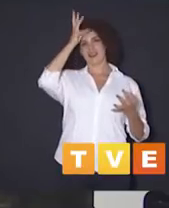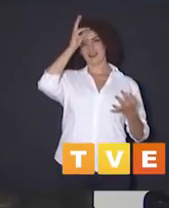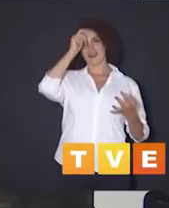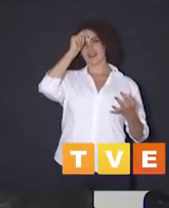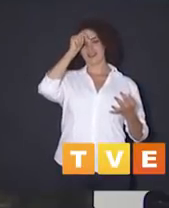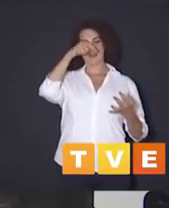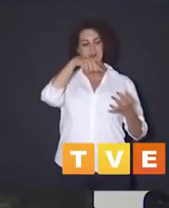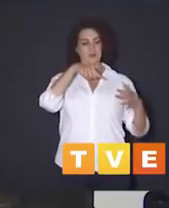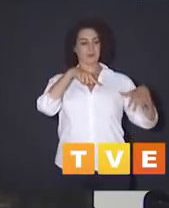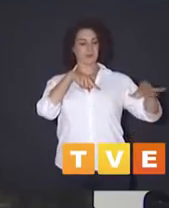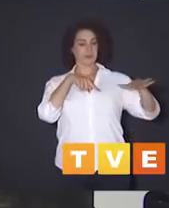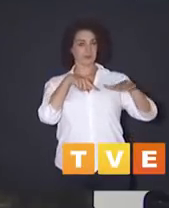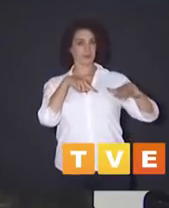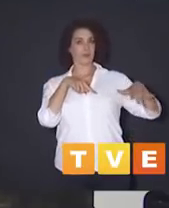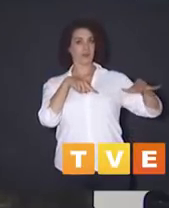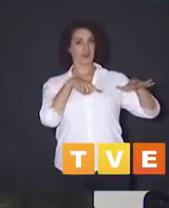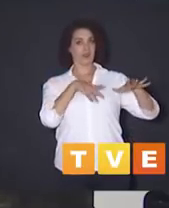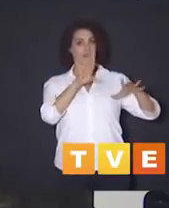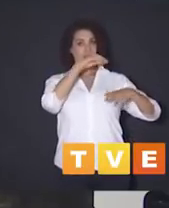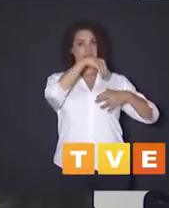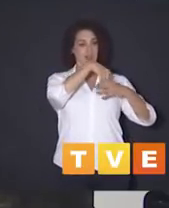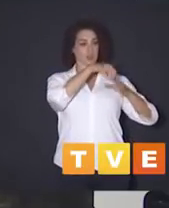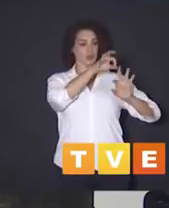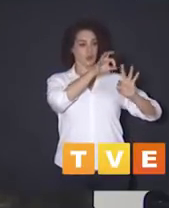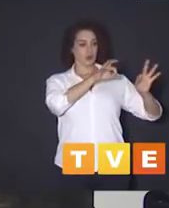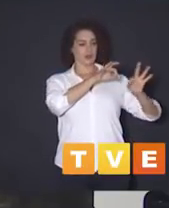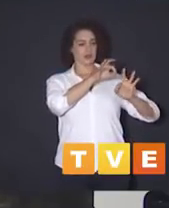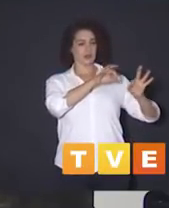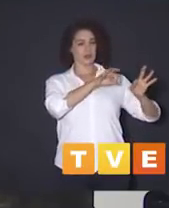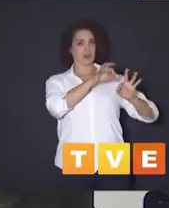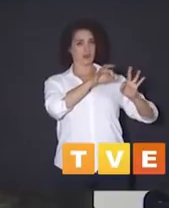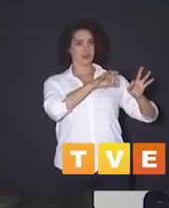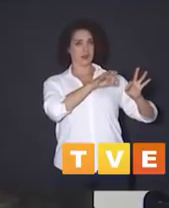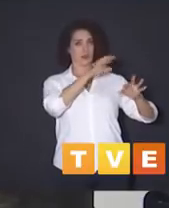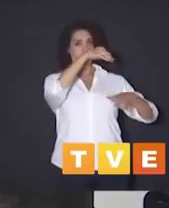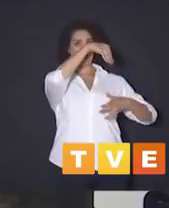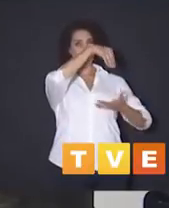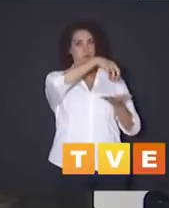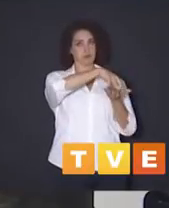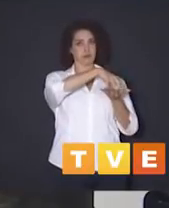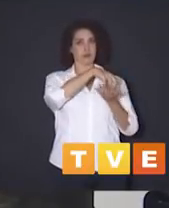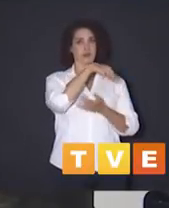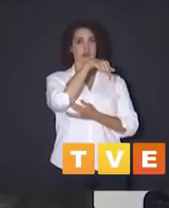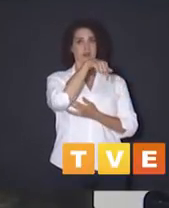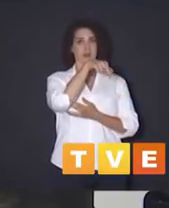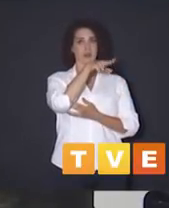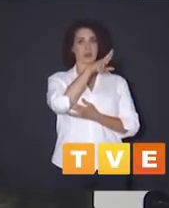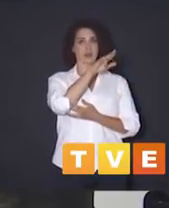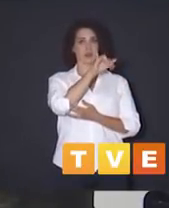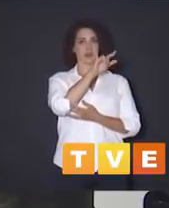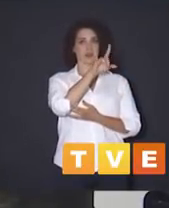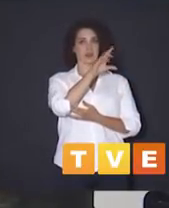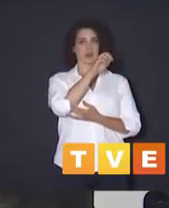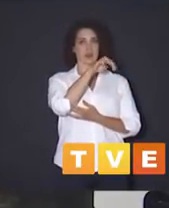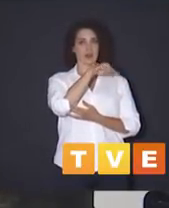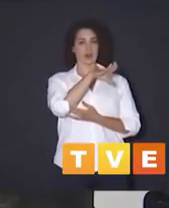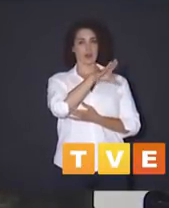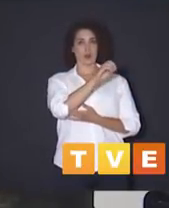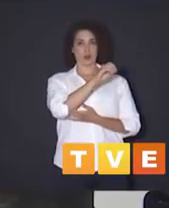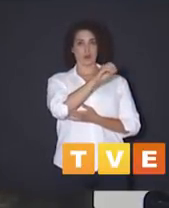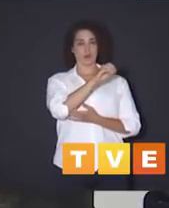entre suas organizações distintas um quilombo mas muitos terreiros de